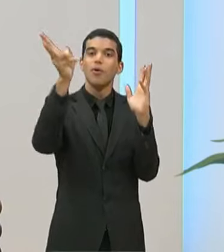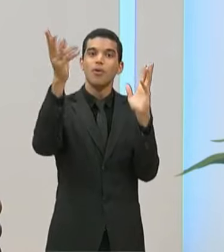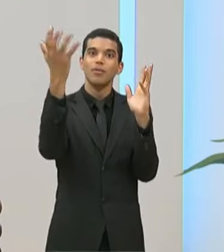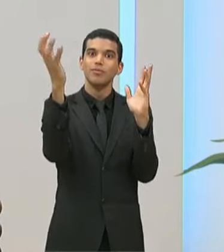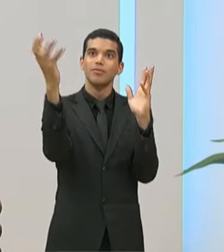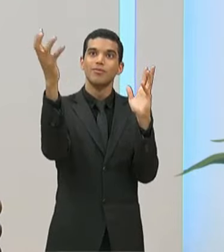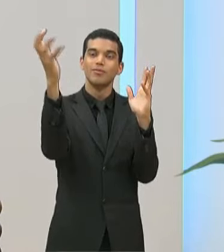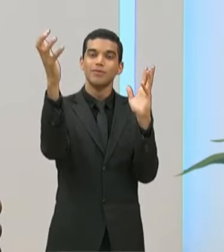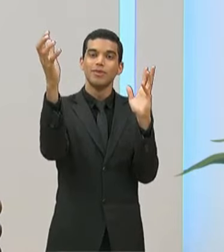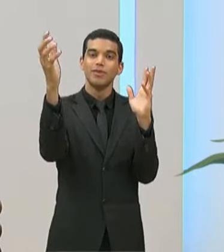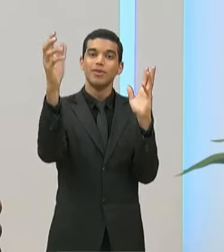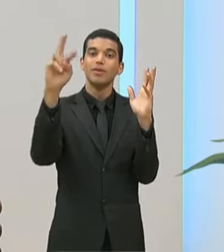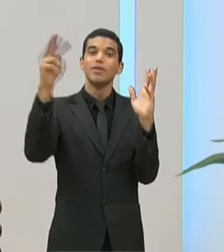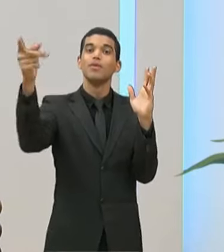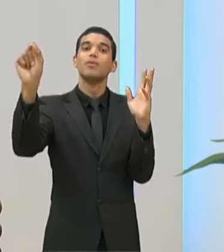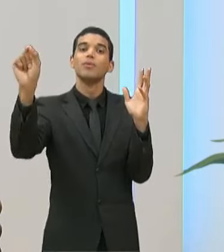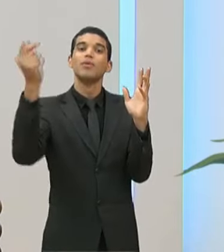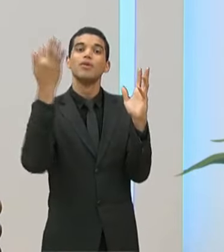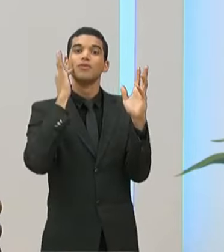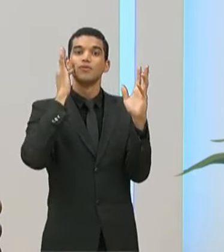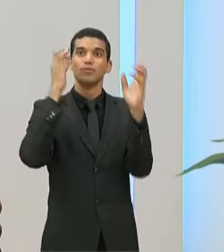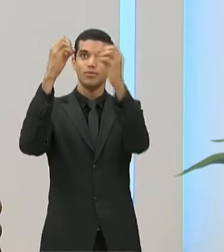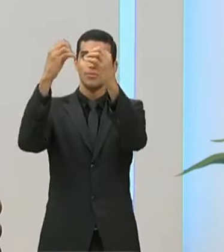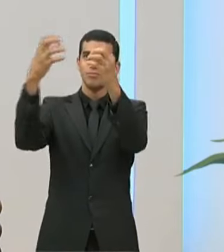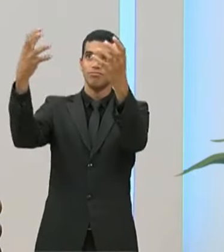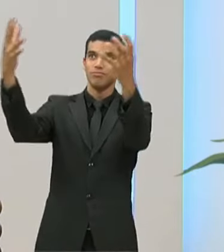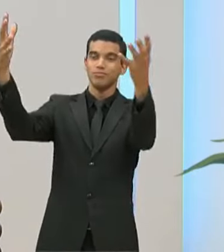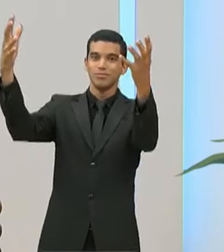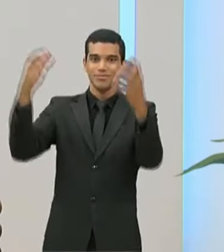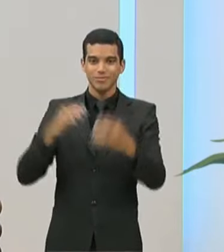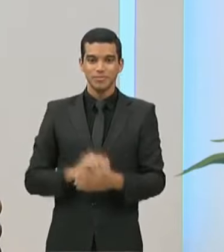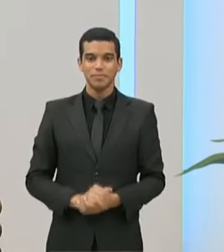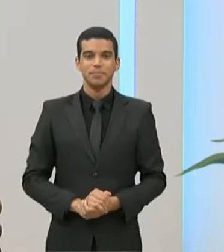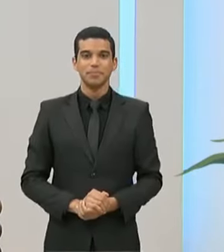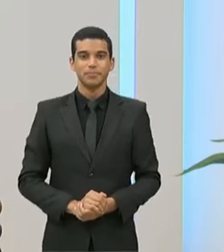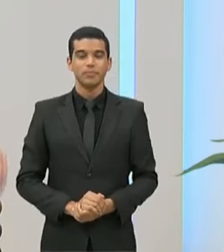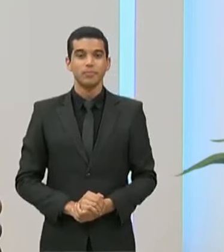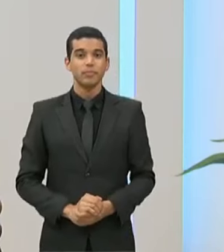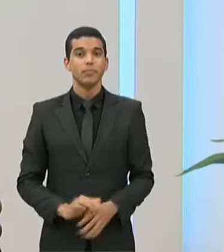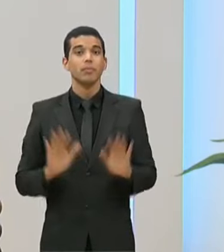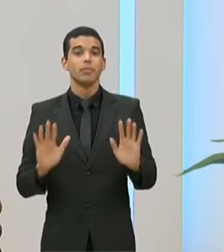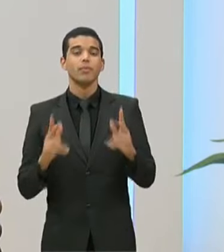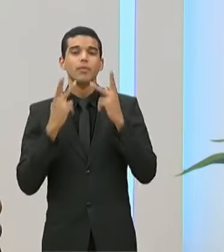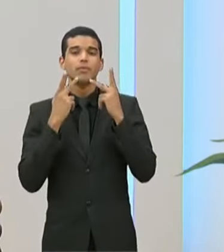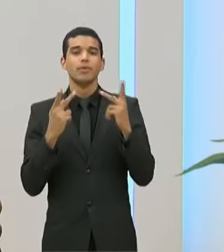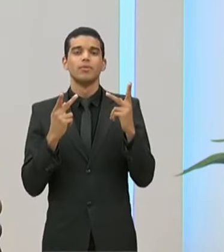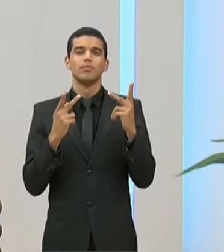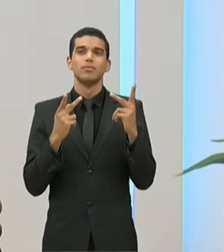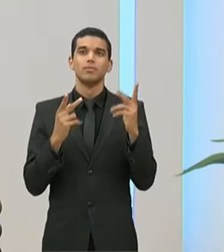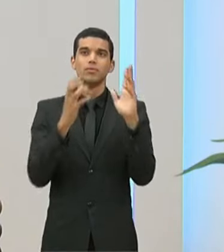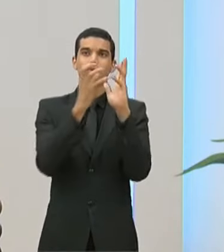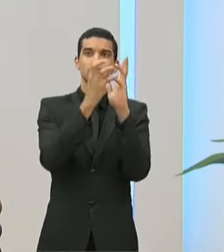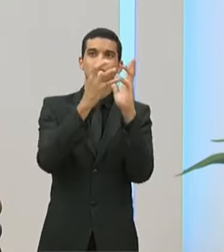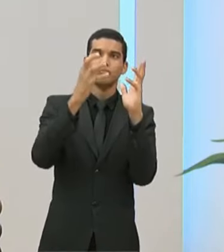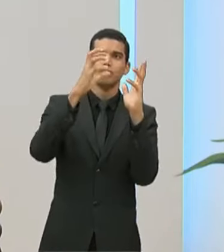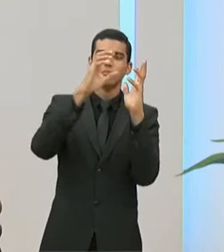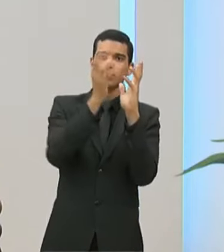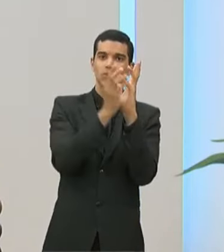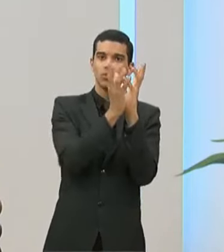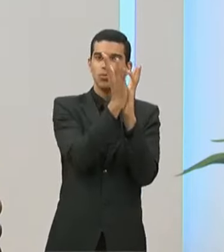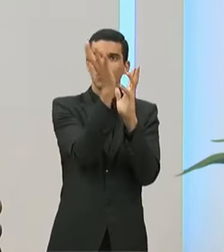mais, gerando fruto. Só que quando falamos sobre geração de fruto,